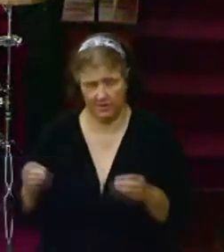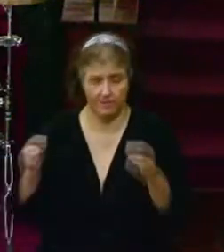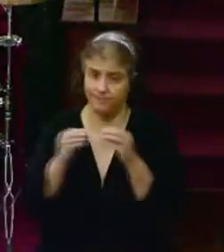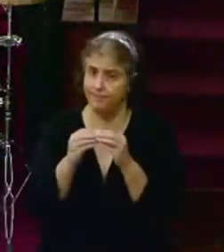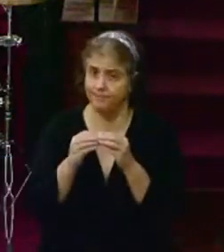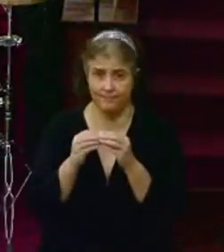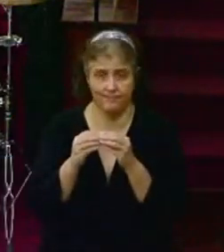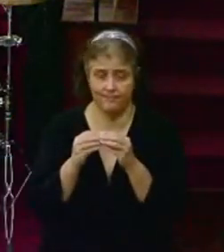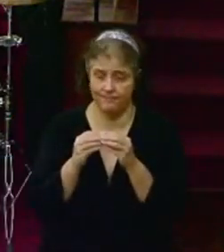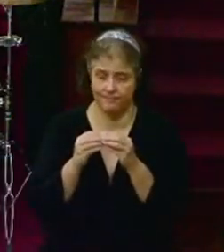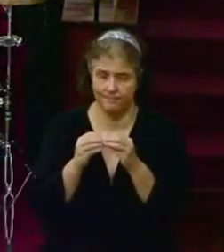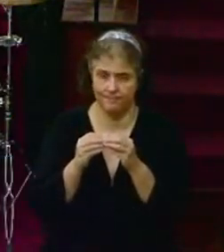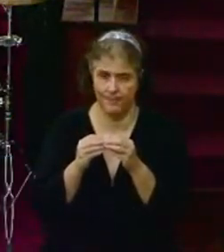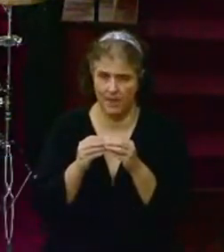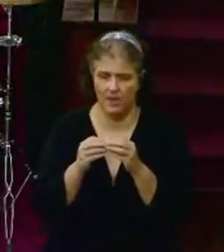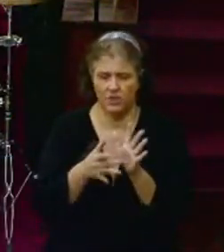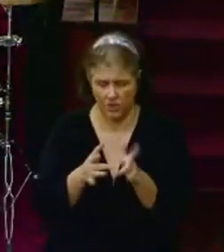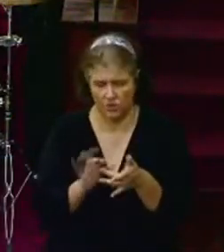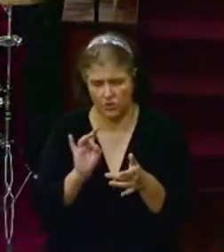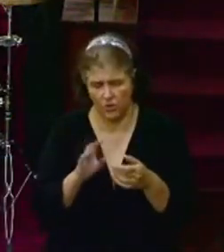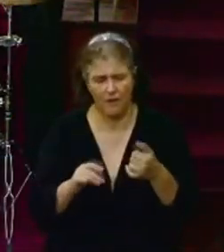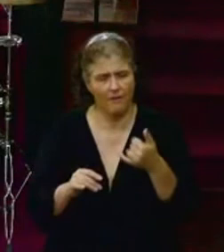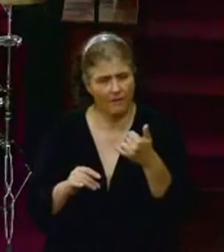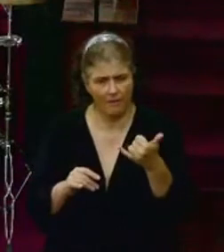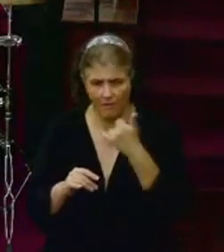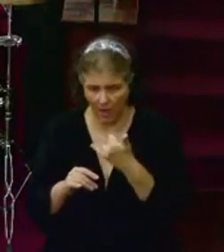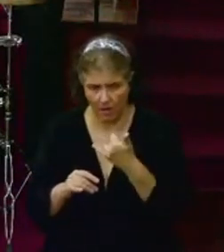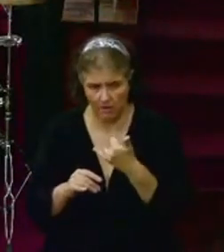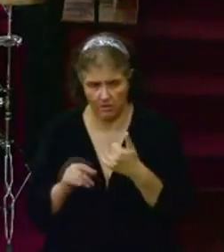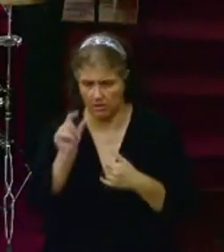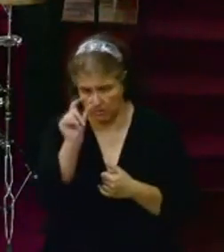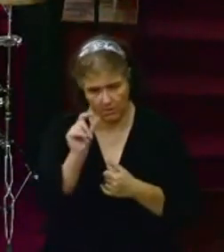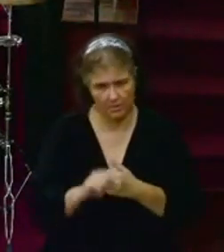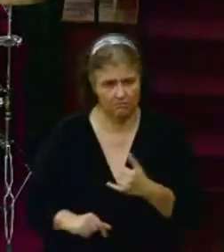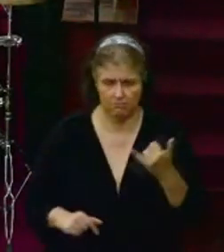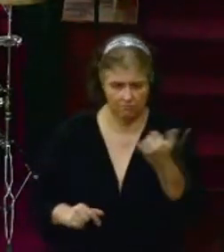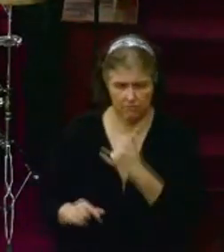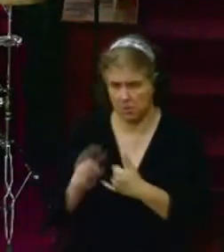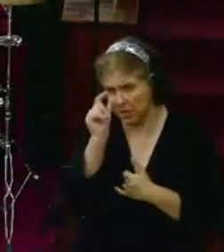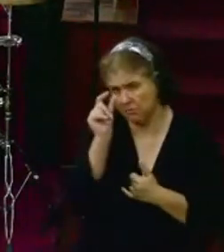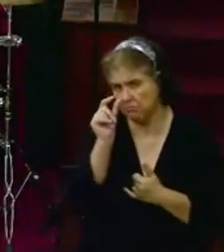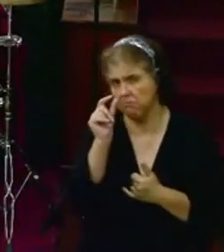dá uma palavra, basta uma palavra tua e o meu servo ficará curado.